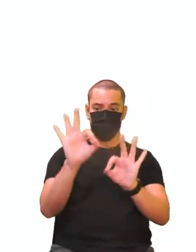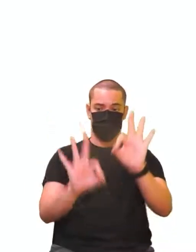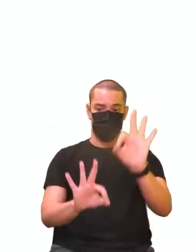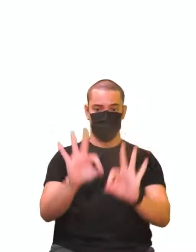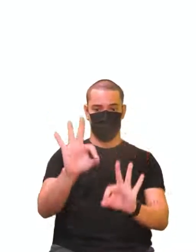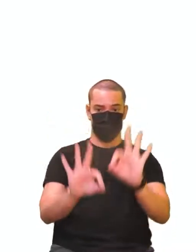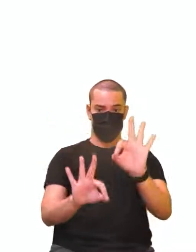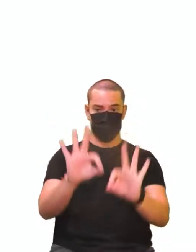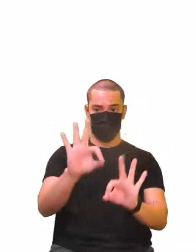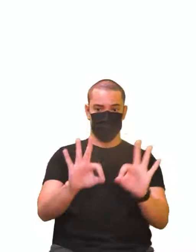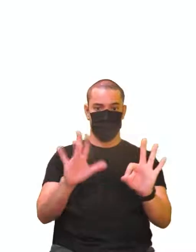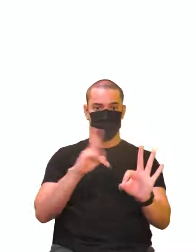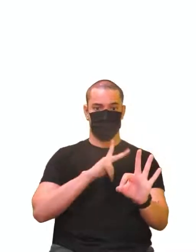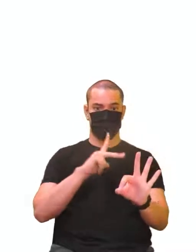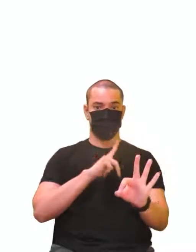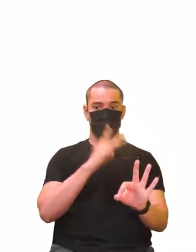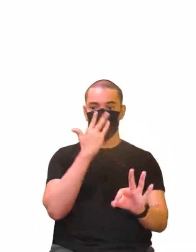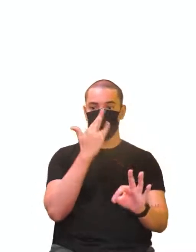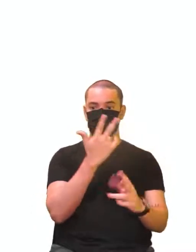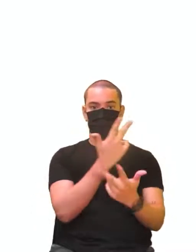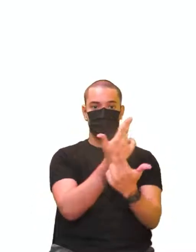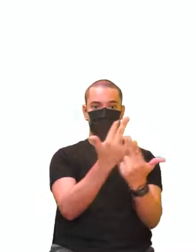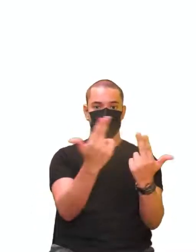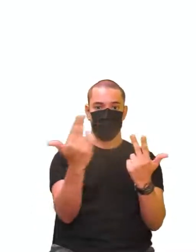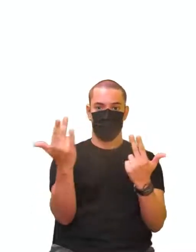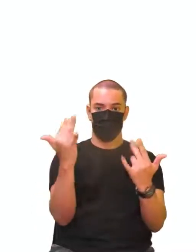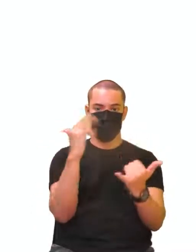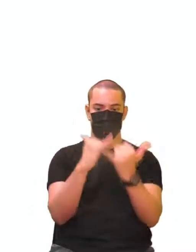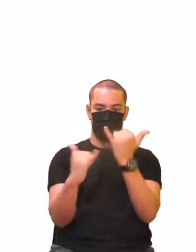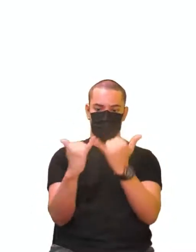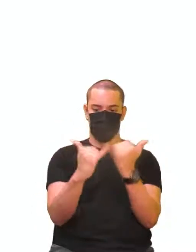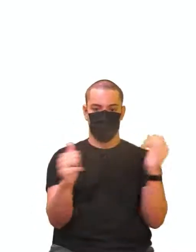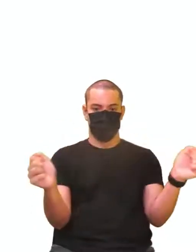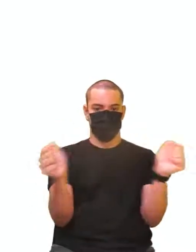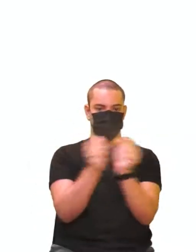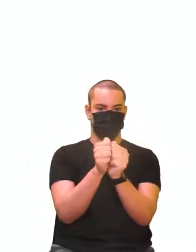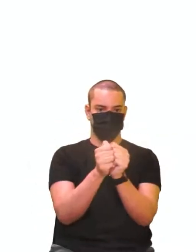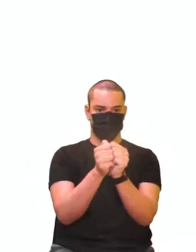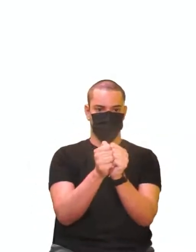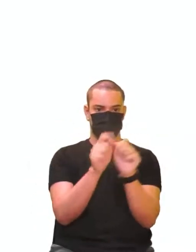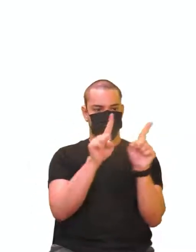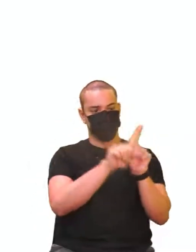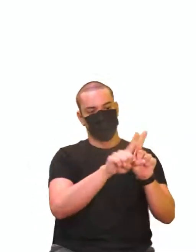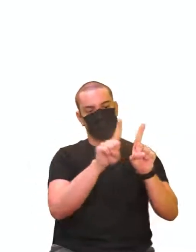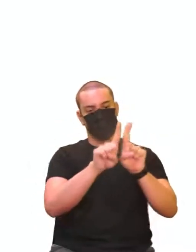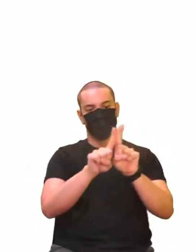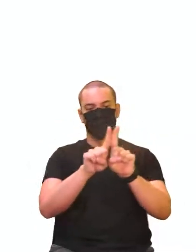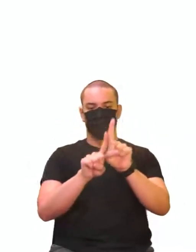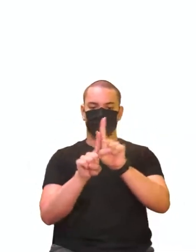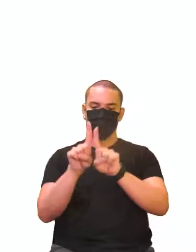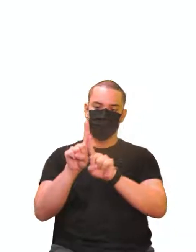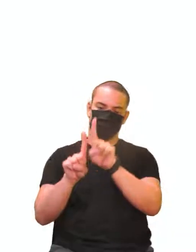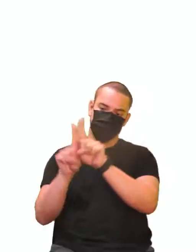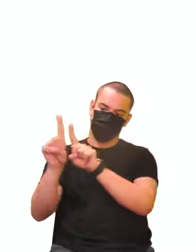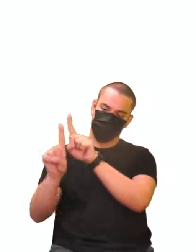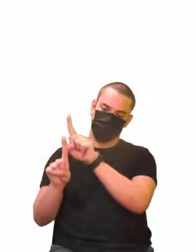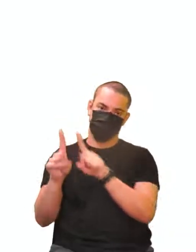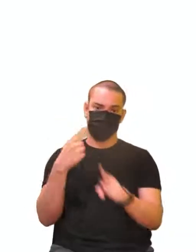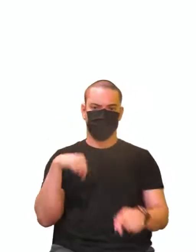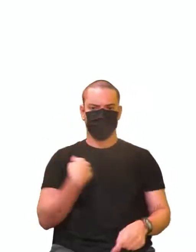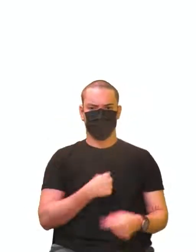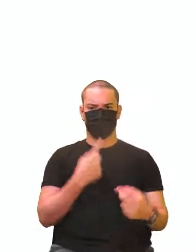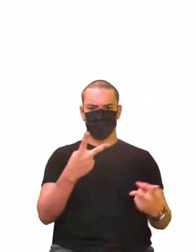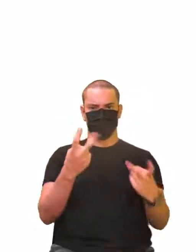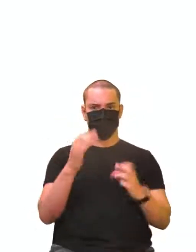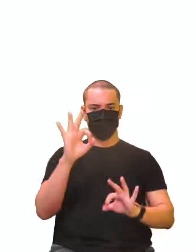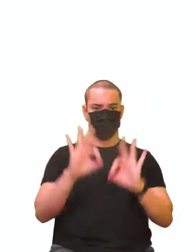que os pares semelhantes vão ficando um ao lado do outro. Ou seja, a gente consegue perceber que